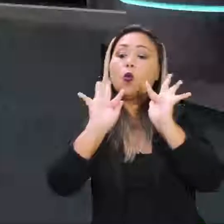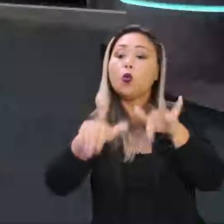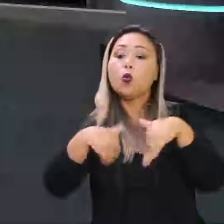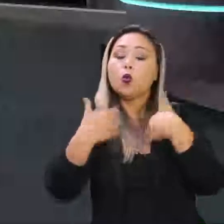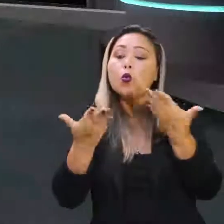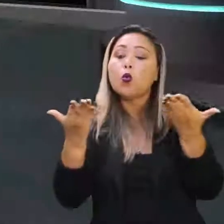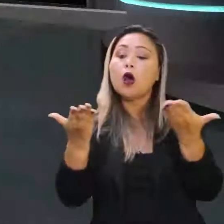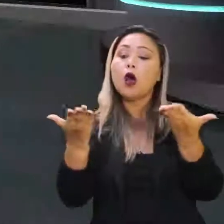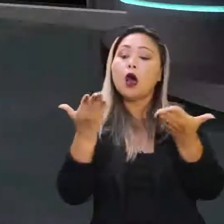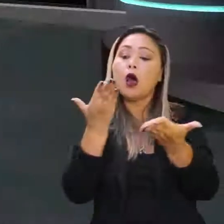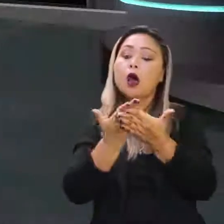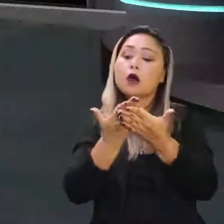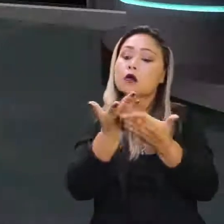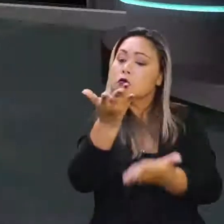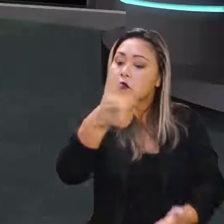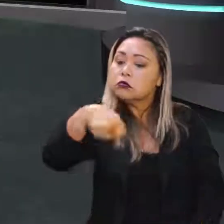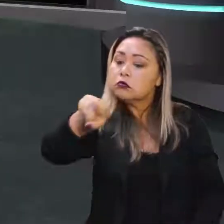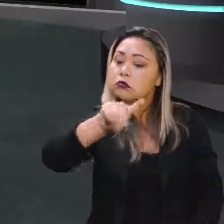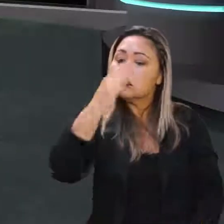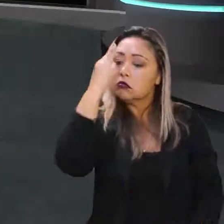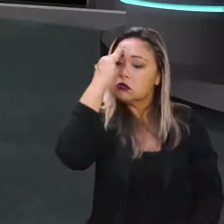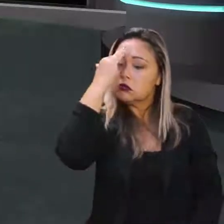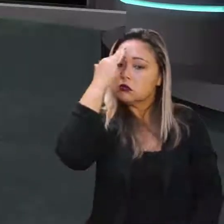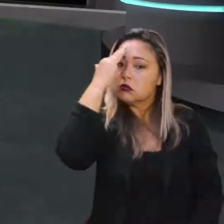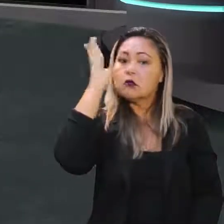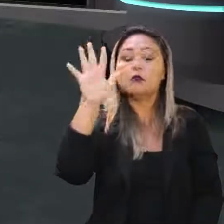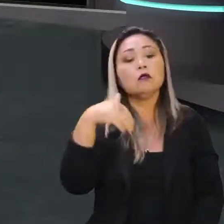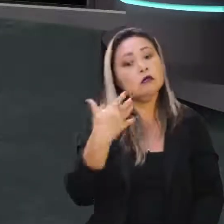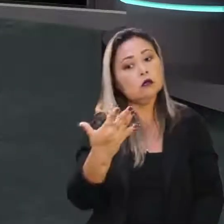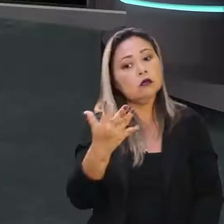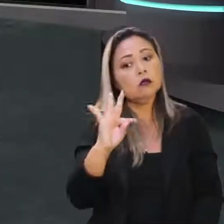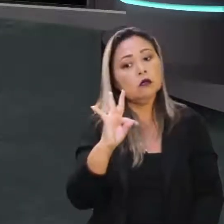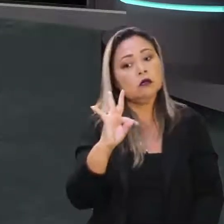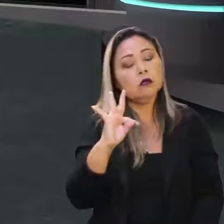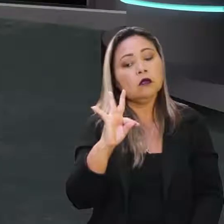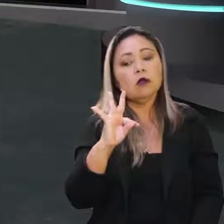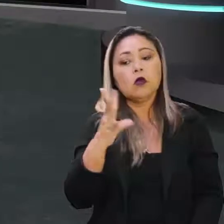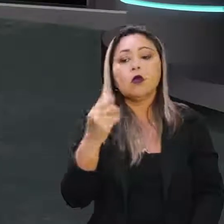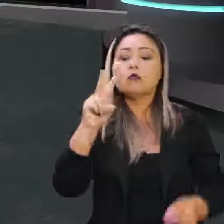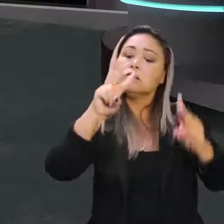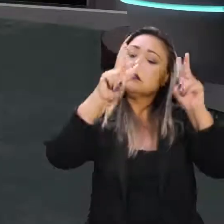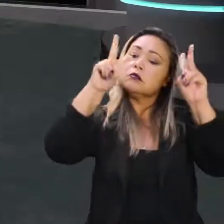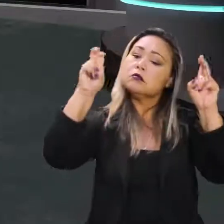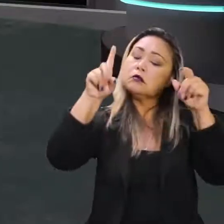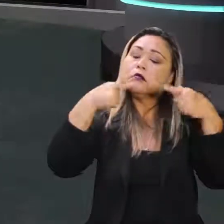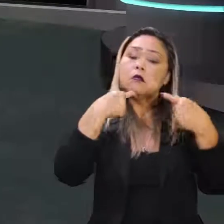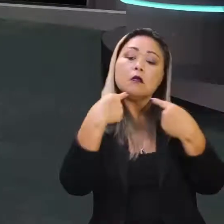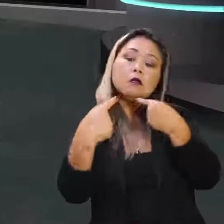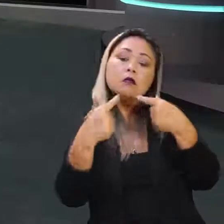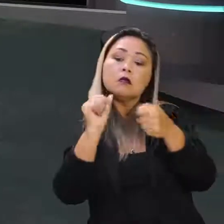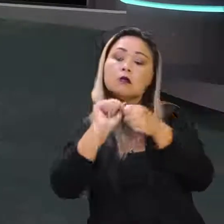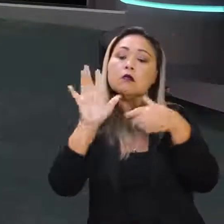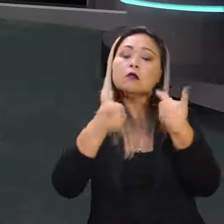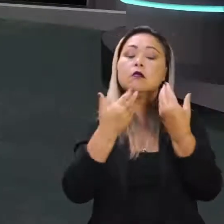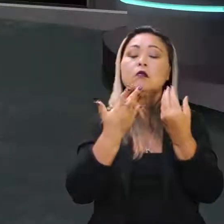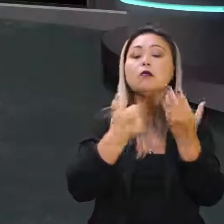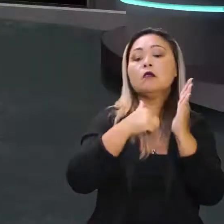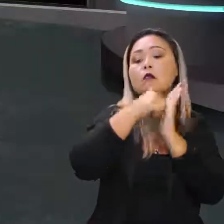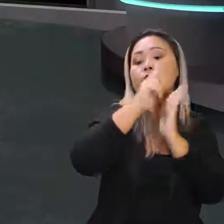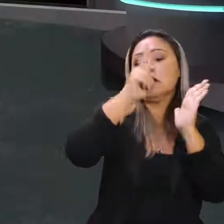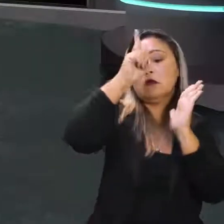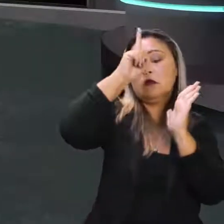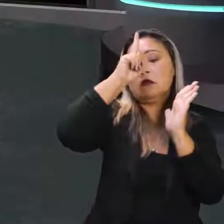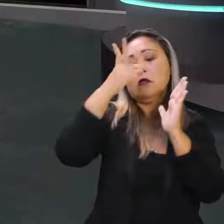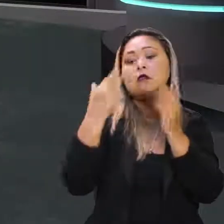né, na aula de hoje. Espero que vocês tenham compreendido todos os temas que nós discutimos aqui sobre a pintura